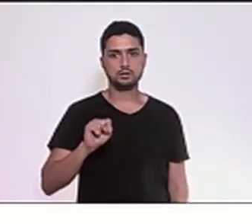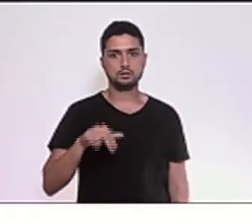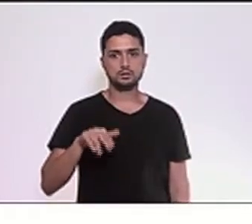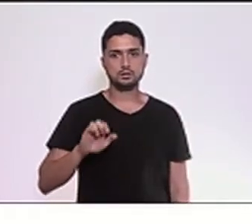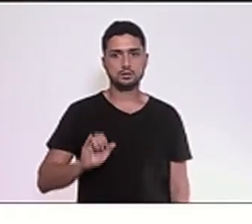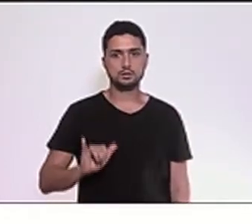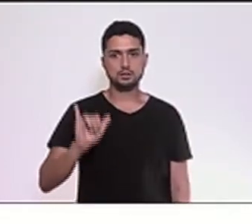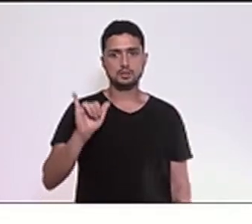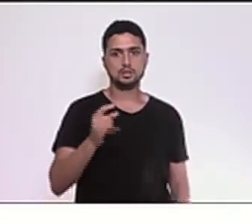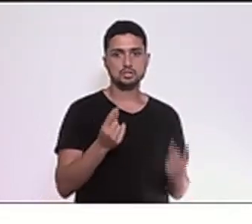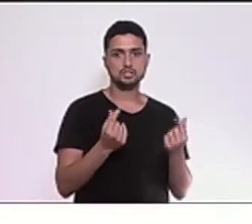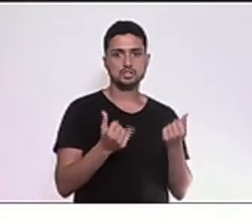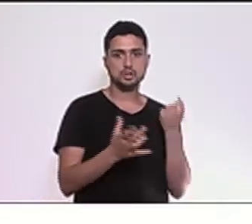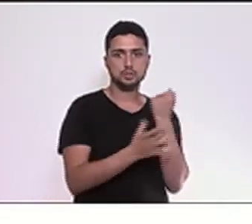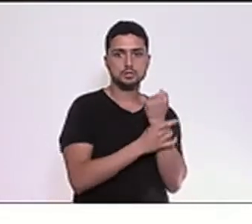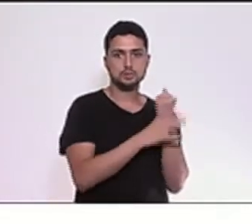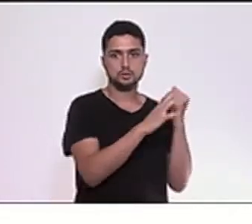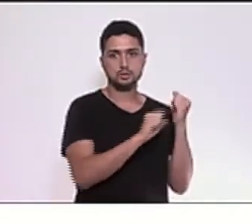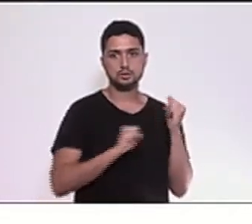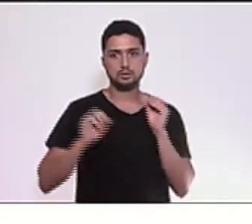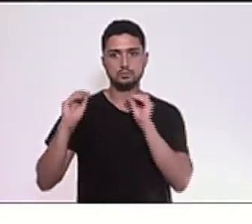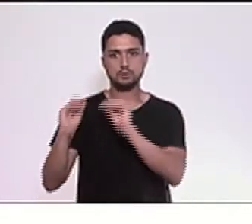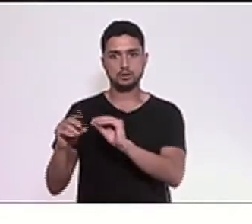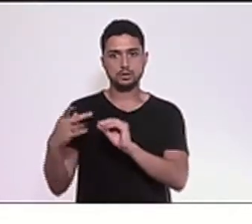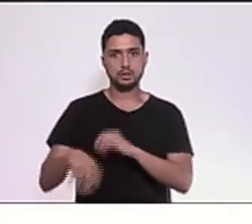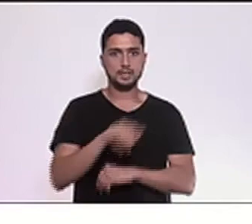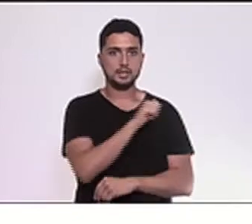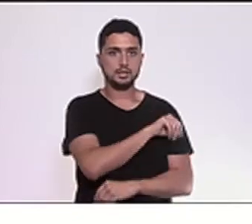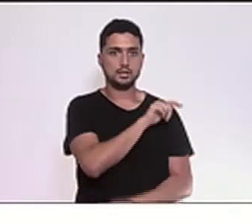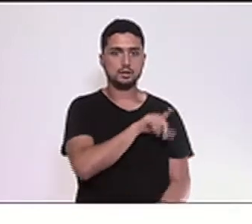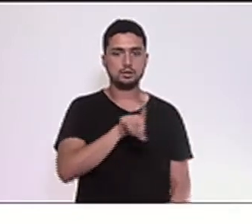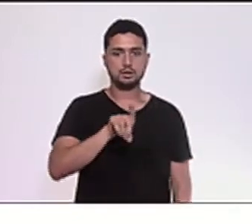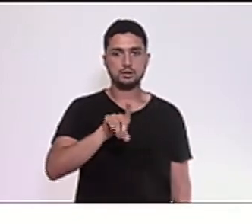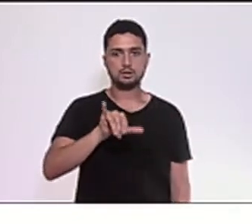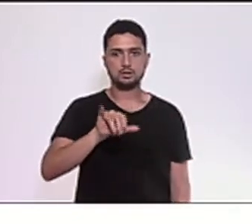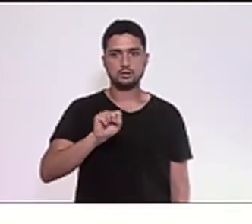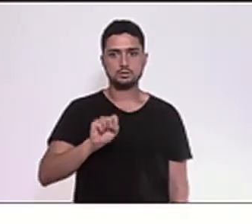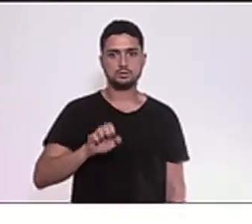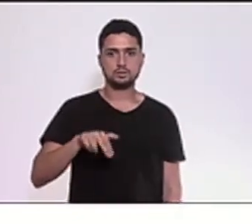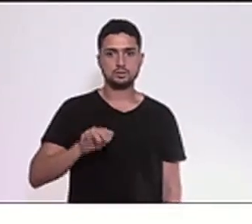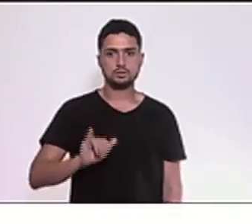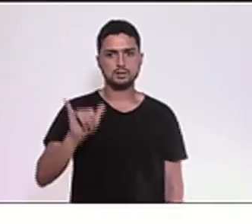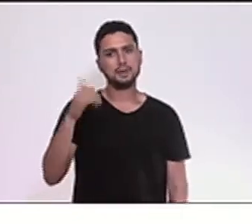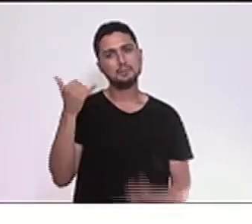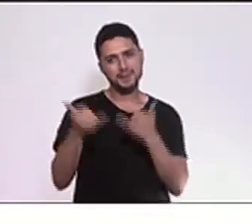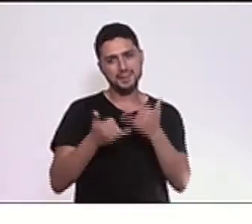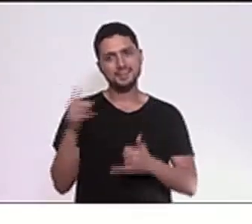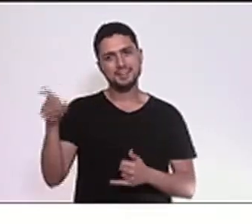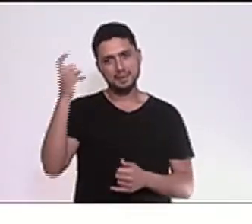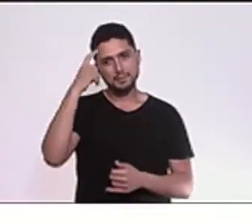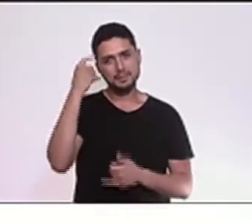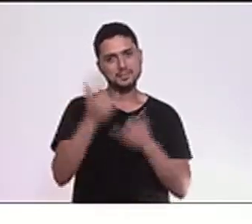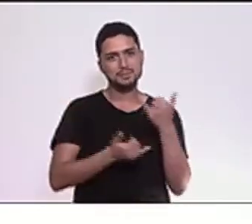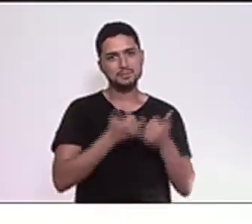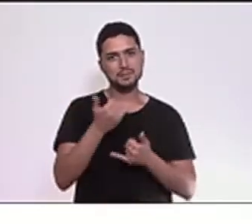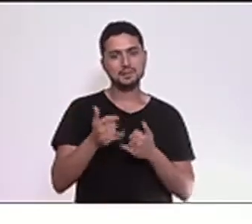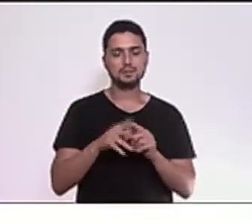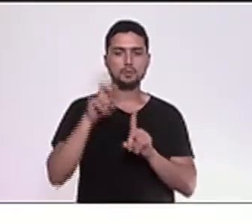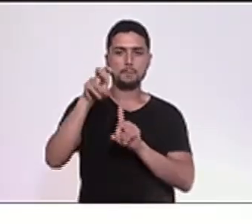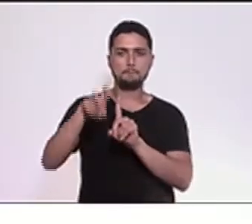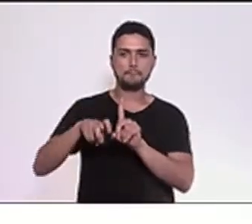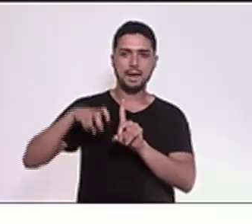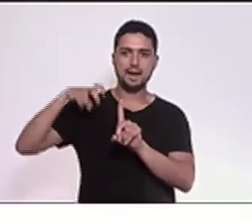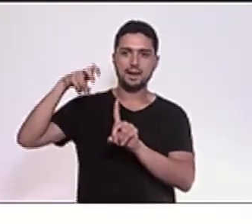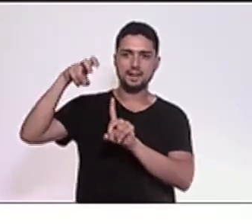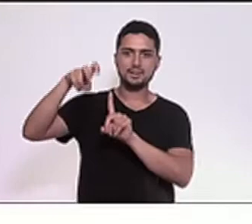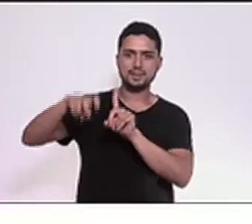dinheiro todo da segurança para construir a Disneylândia no Rio de Janeiro. É brincadeira. Ele está pensando que está brincando com parques de diversões,